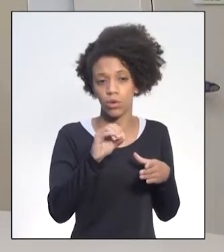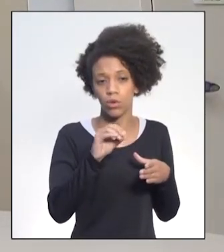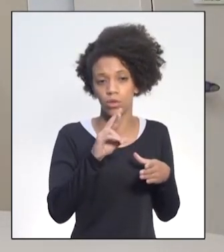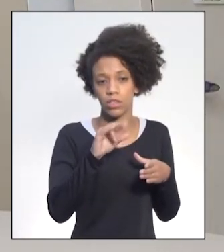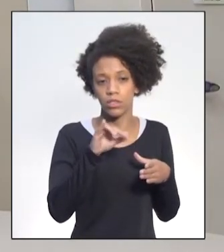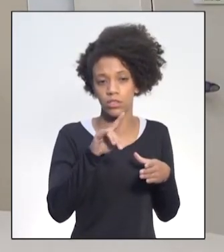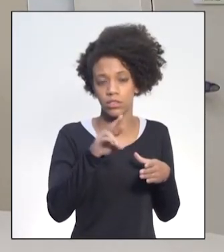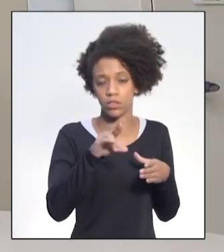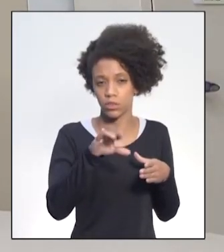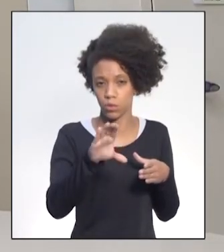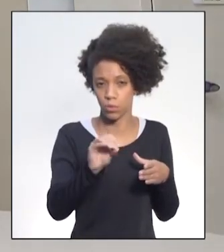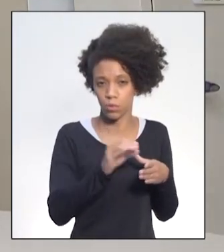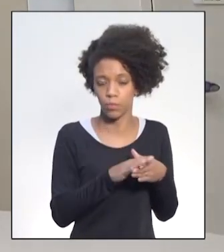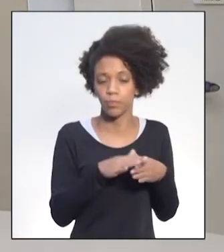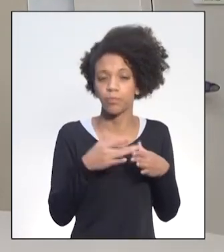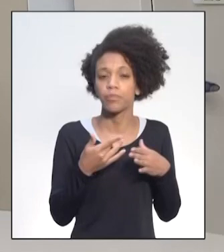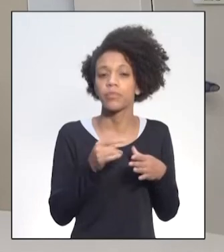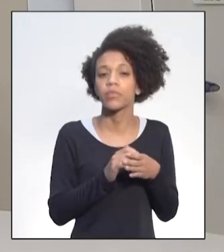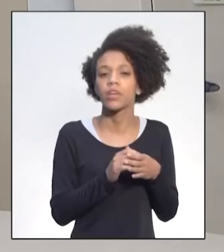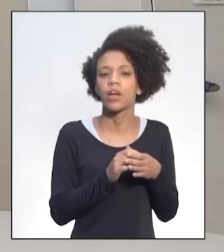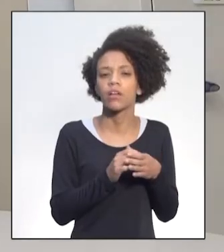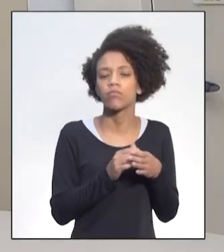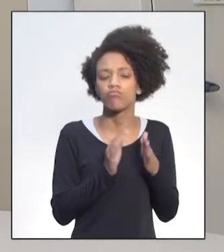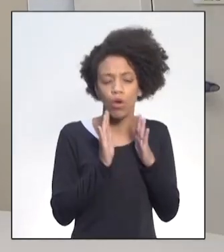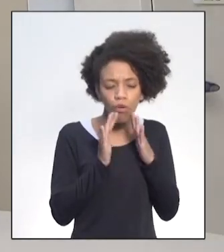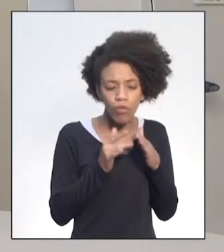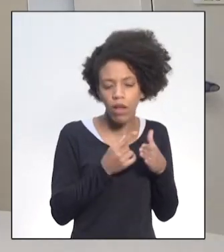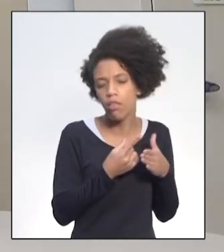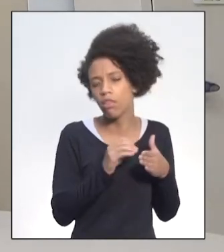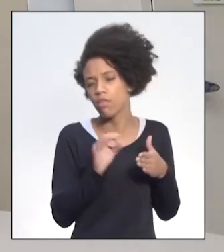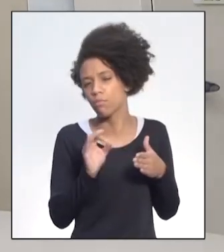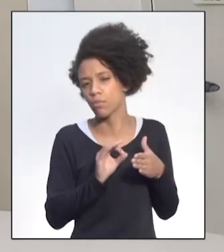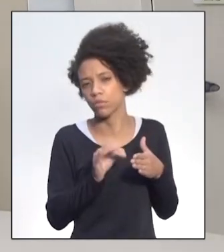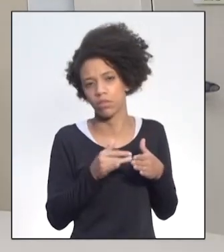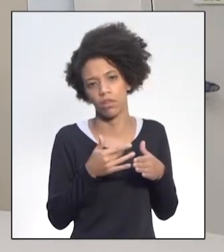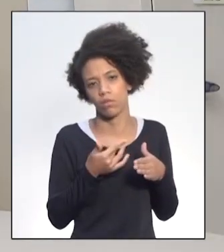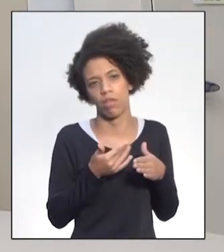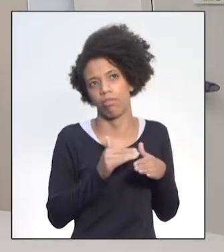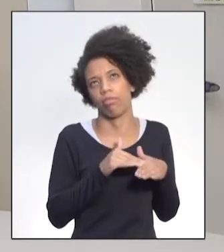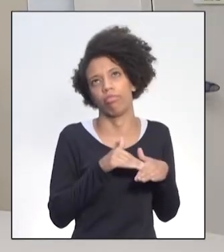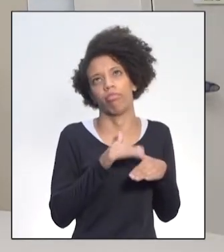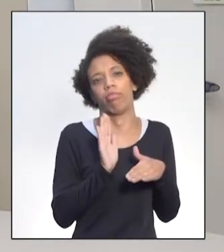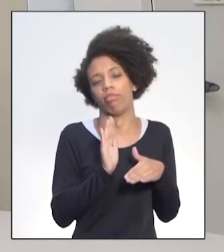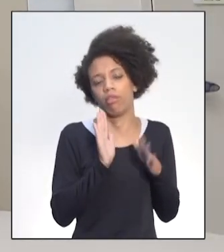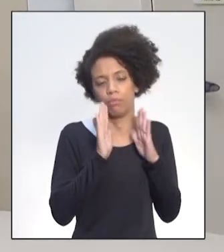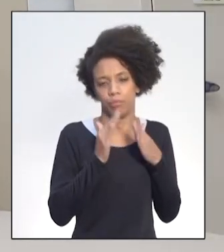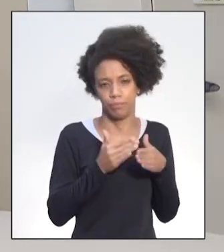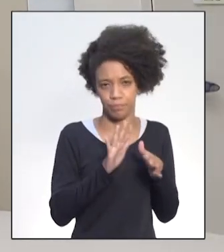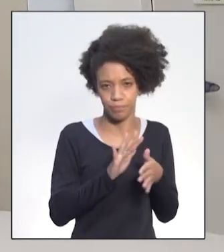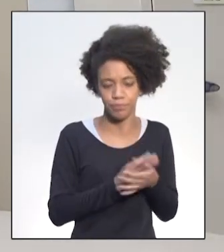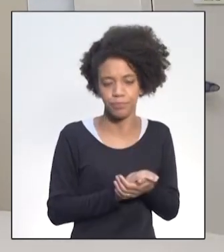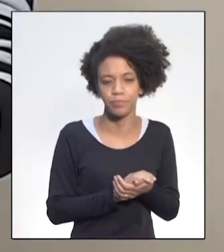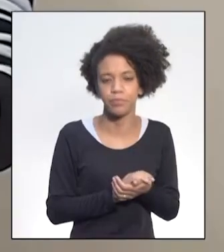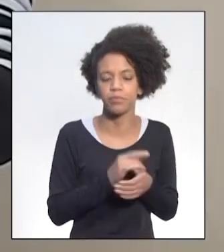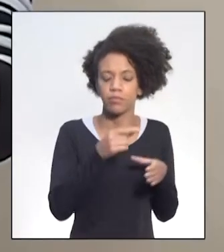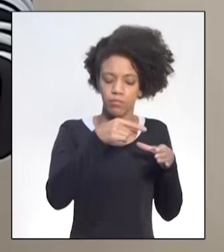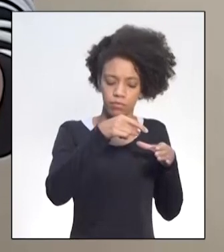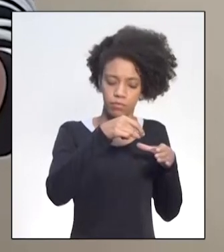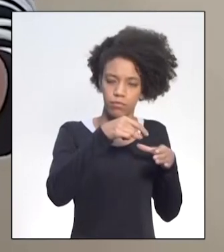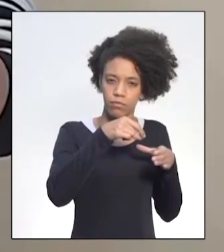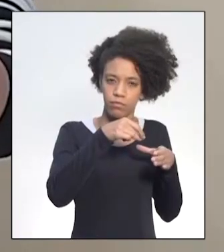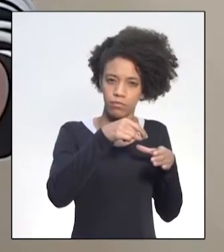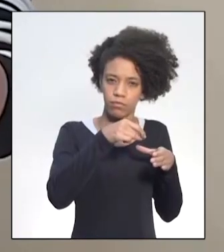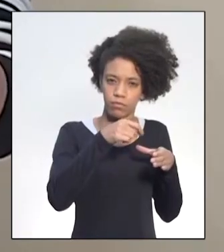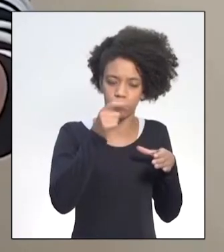ácido clorídrico aqui, a concentração dele é de 10%, então ele não é tão concentrado. Então, vou adicionar algumas gotinhas e a